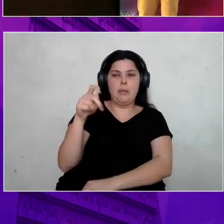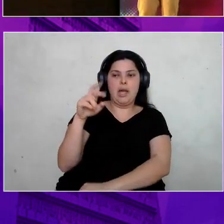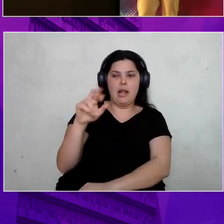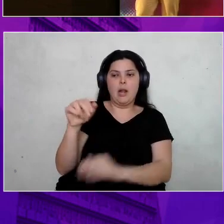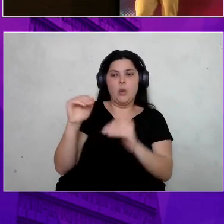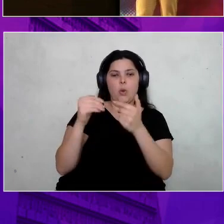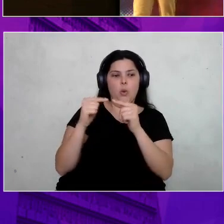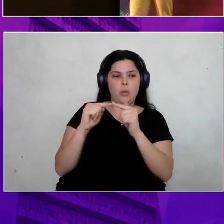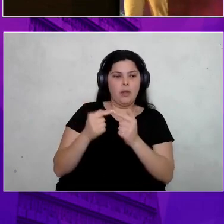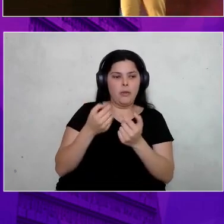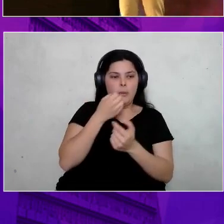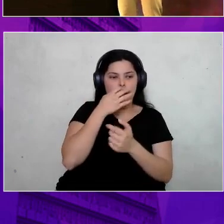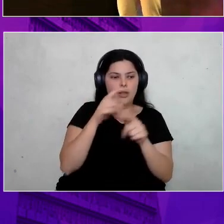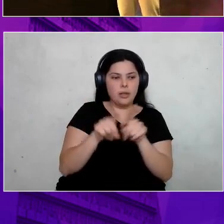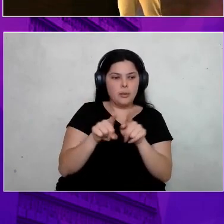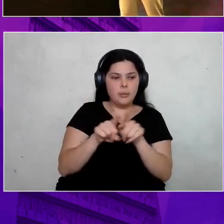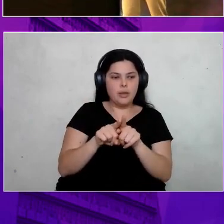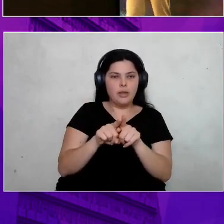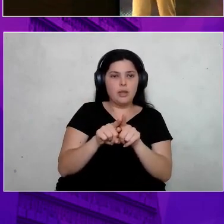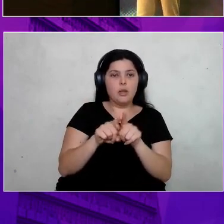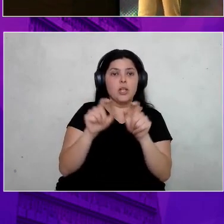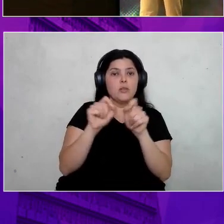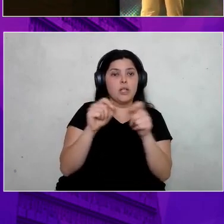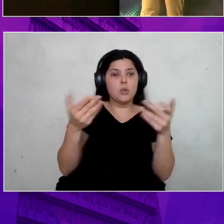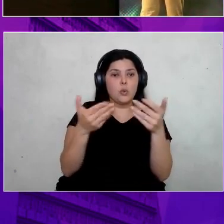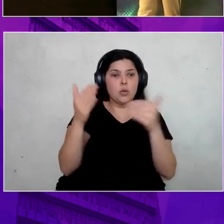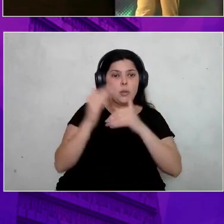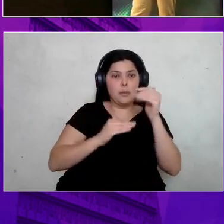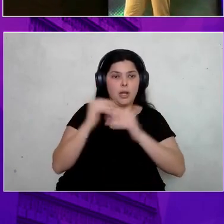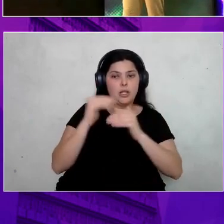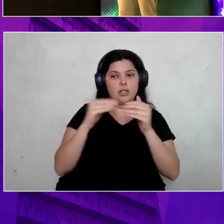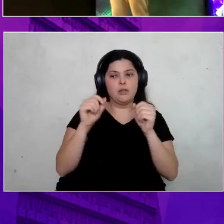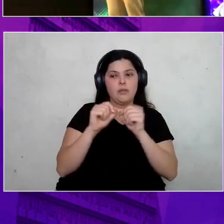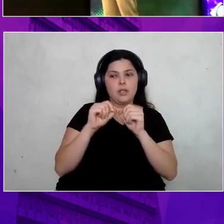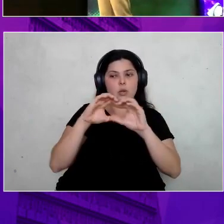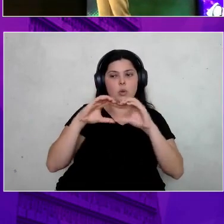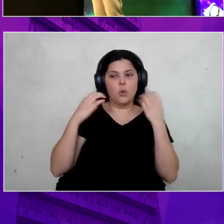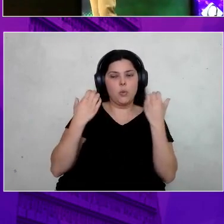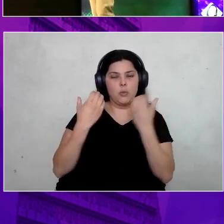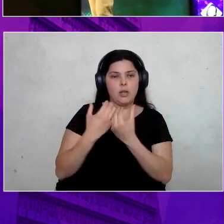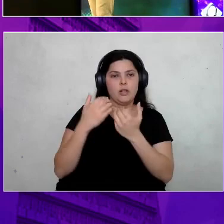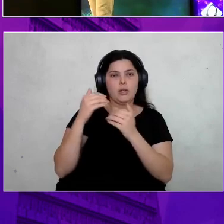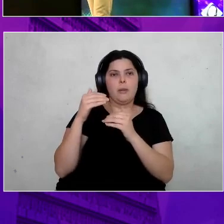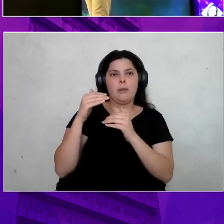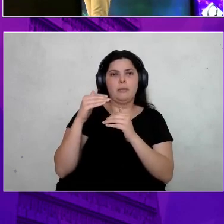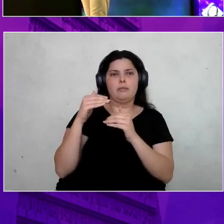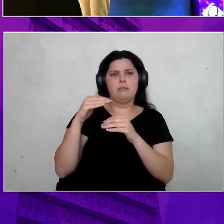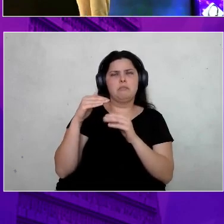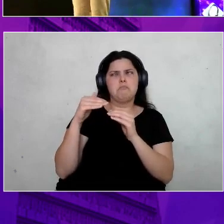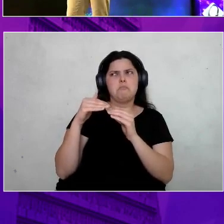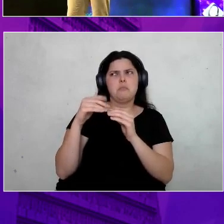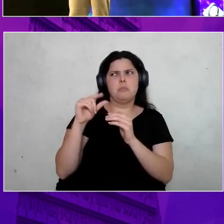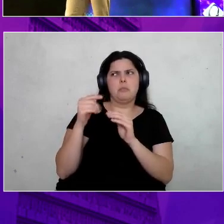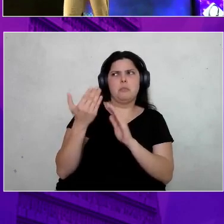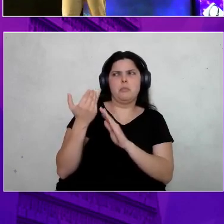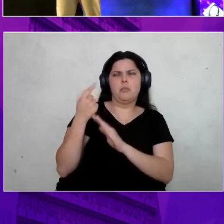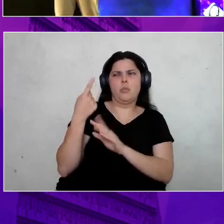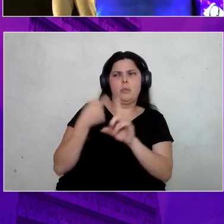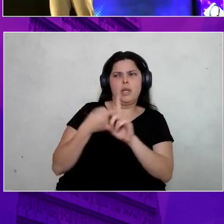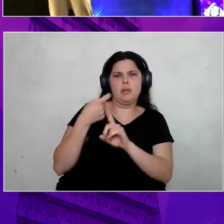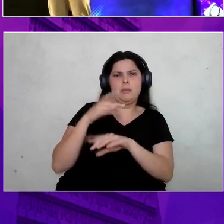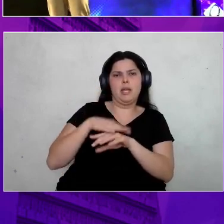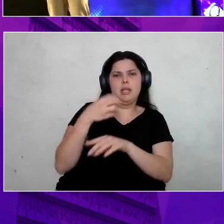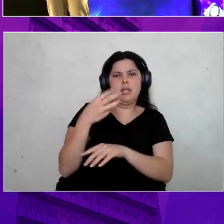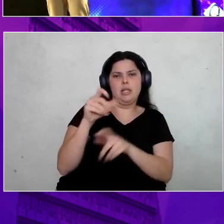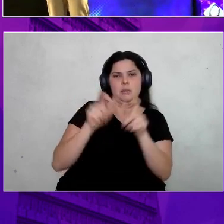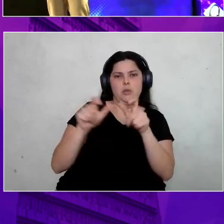E é o que a gente tem feito hoje. Então, a gente lançou essa comunidade há menos de um mês, a gente já teve aí mais de 30 pessoas